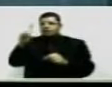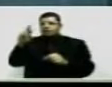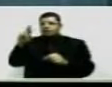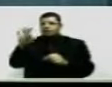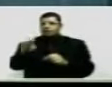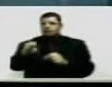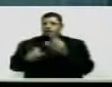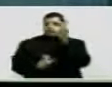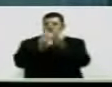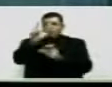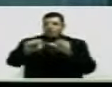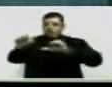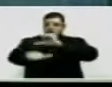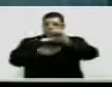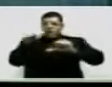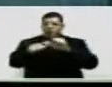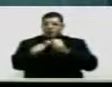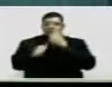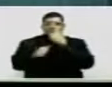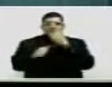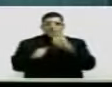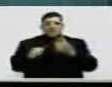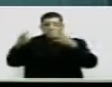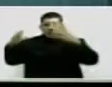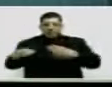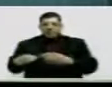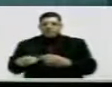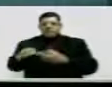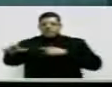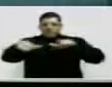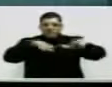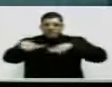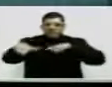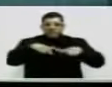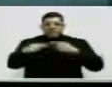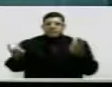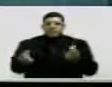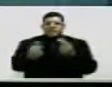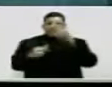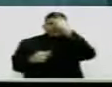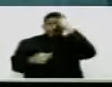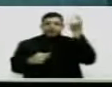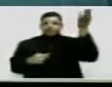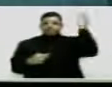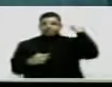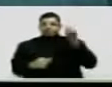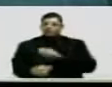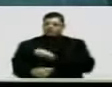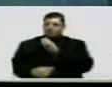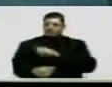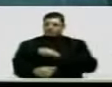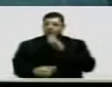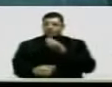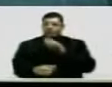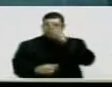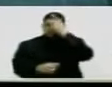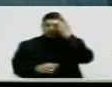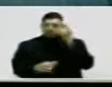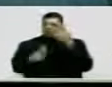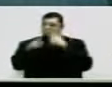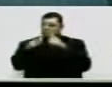a transformar o lixo em emprego e renda para pessoas que antes viviam em situação